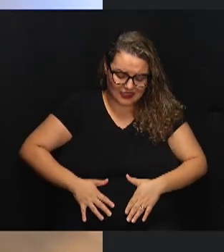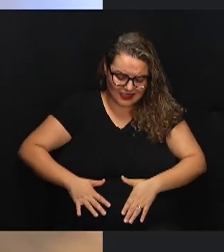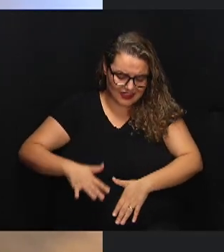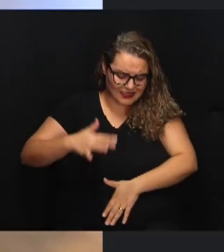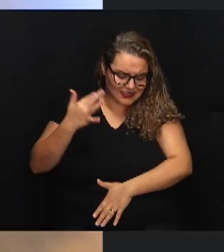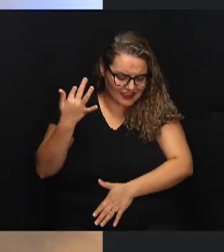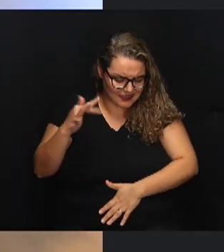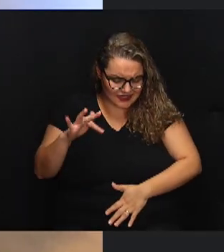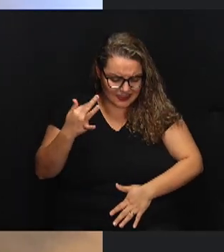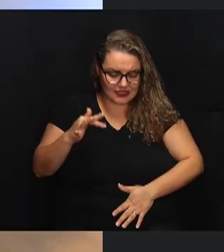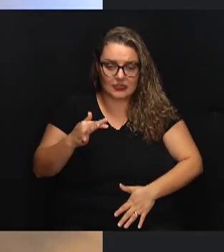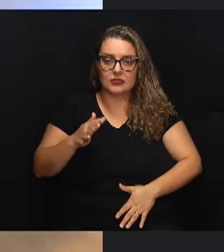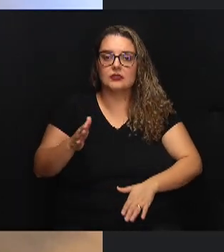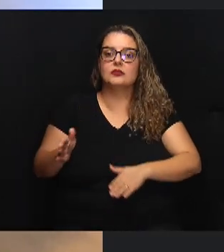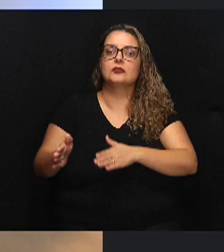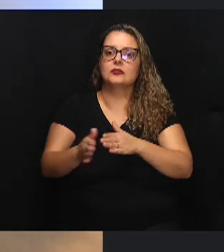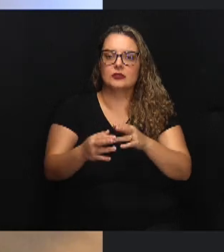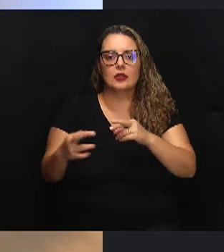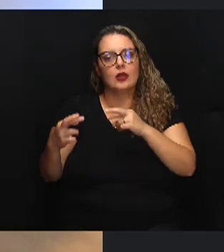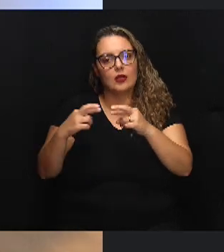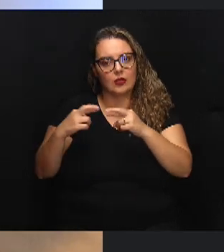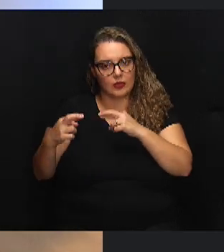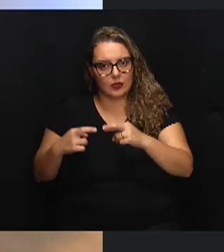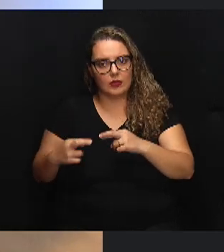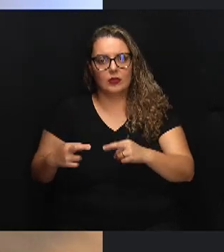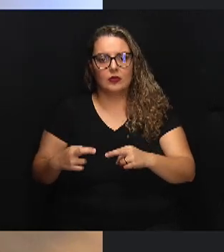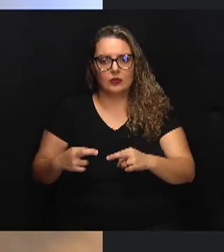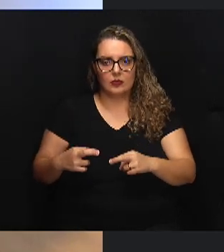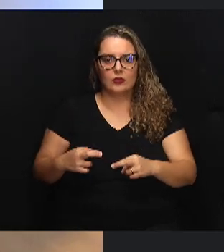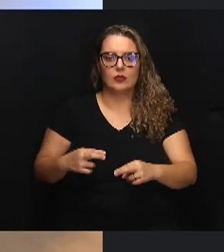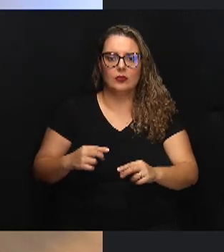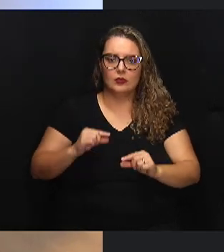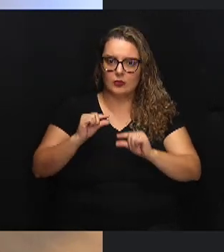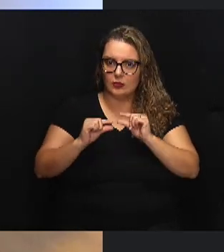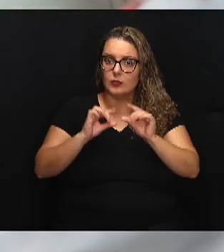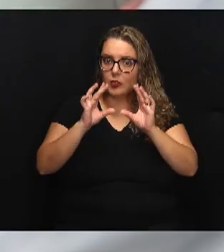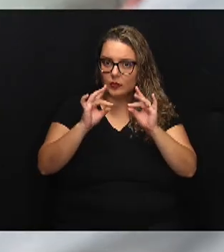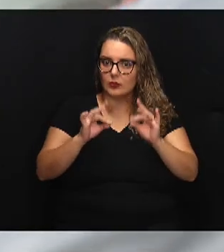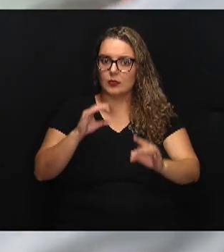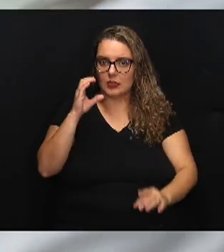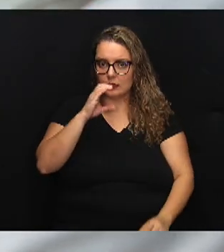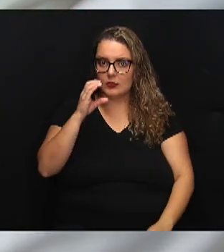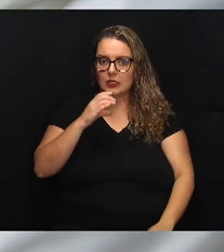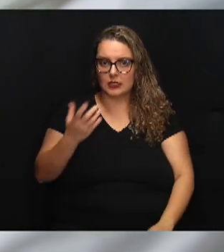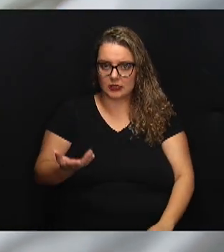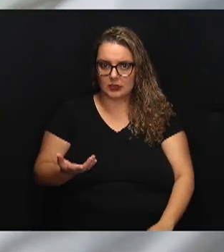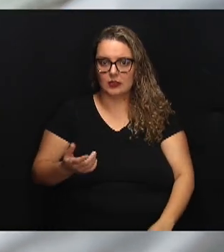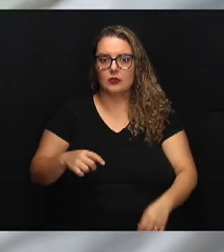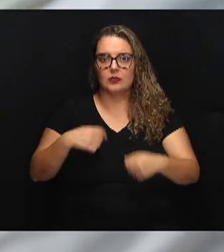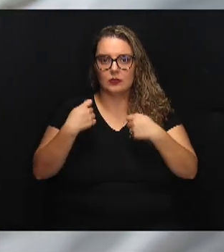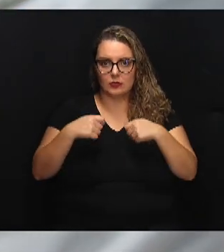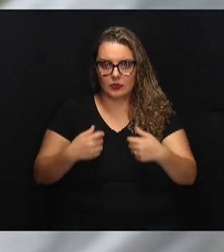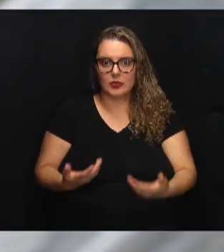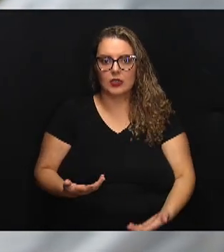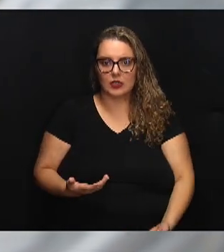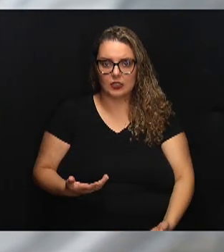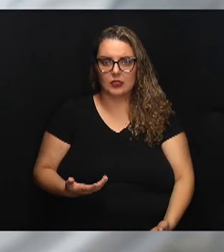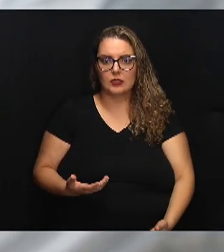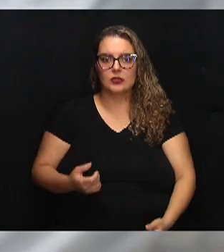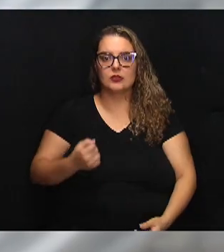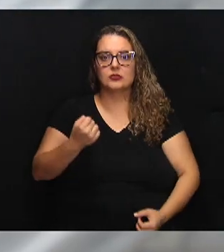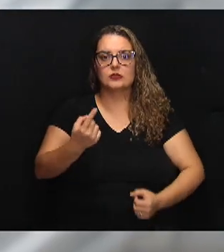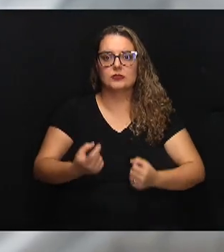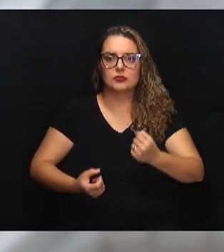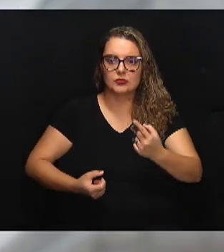isso já vai direcionar para uma investigação ali um pouco mais rápida, né? Porque precisamos de, eventualmente,